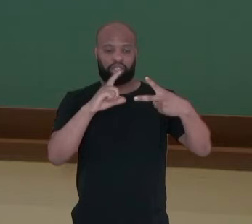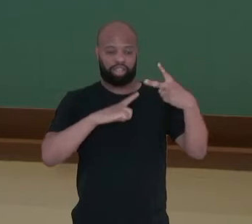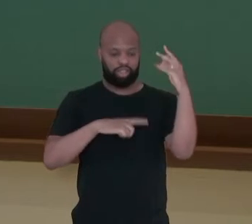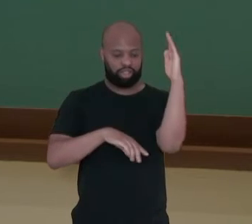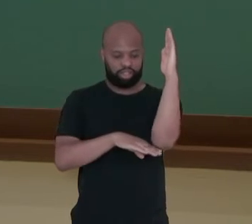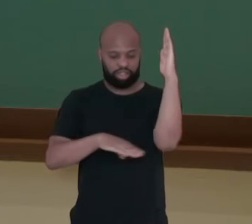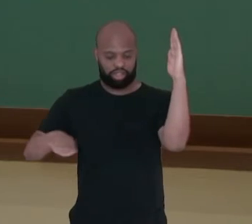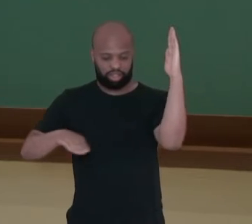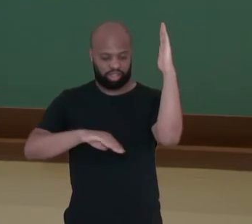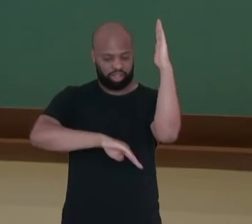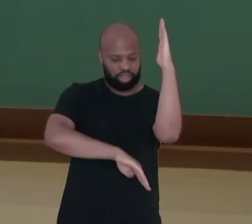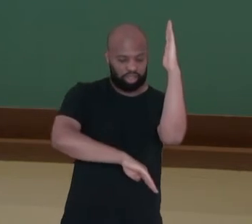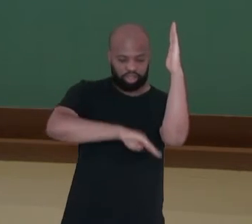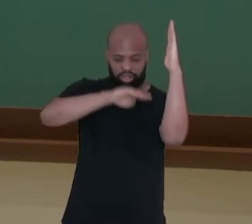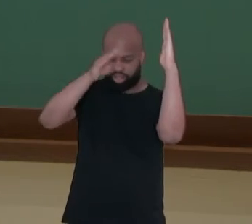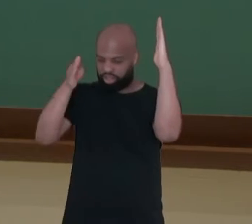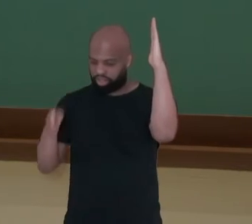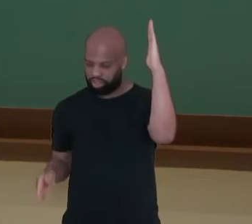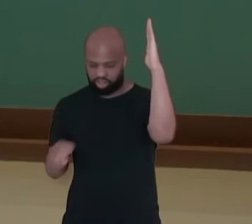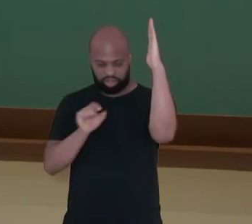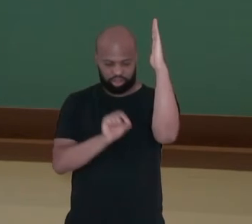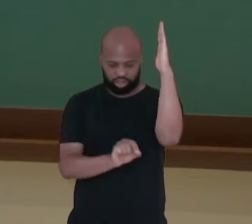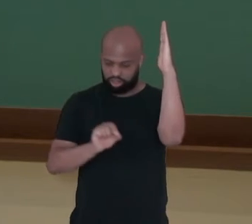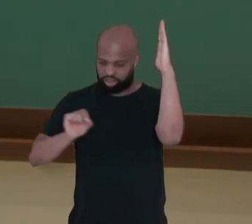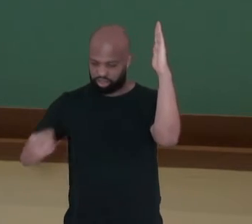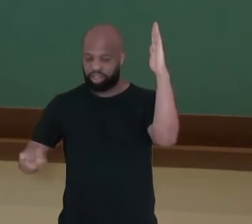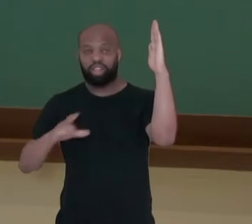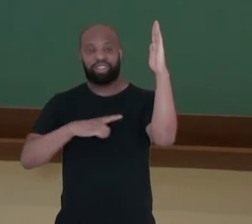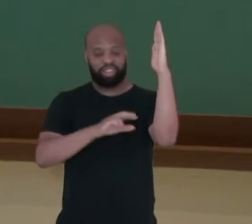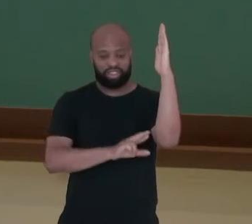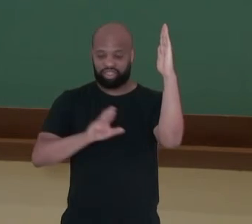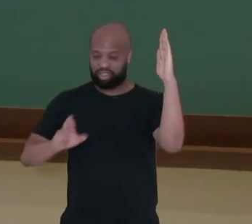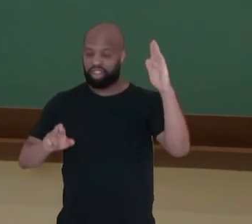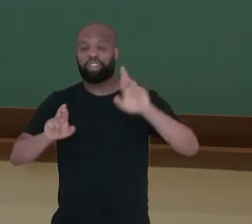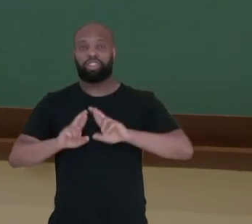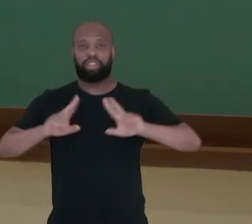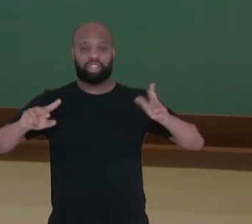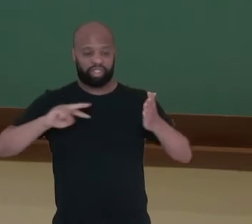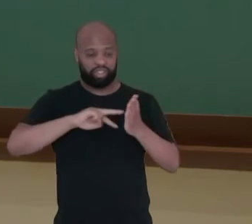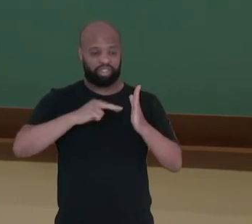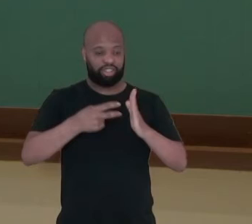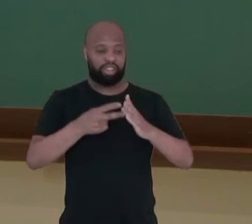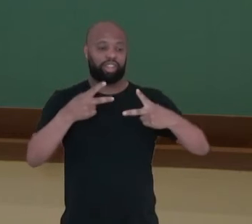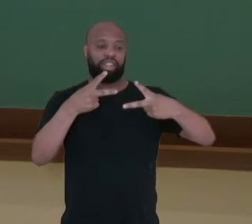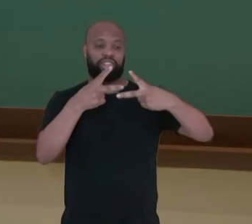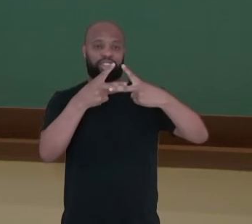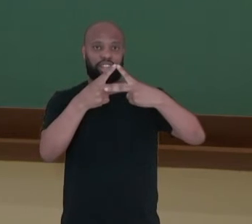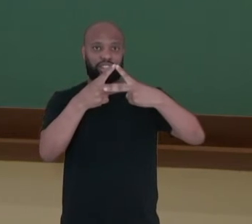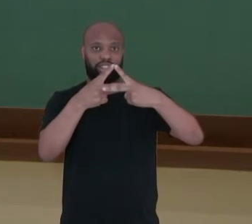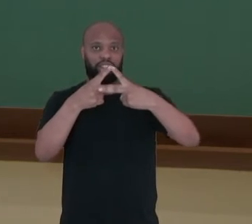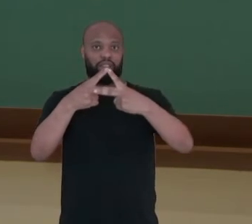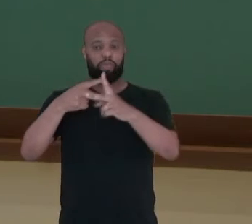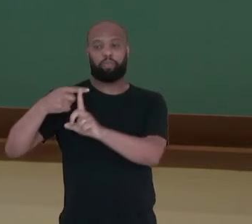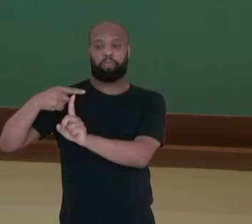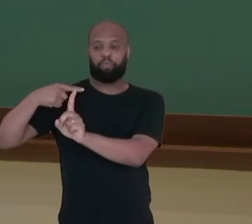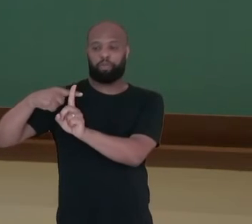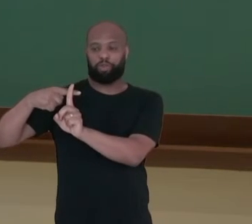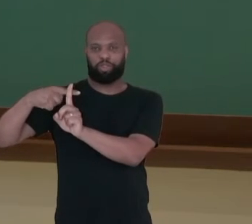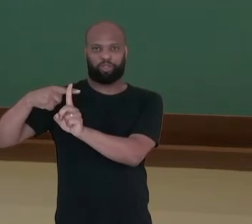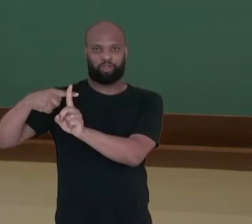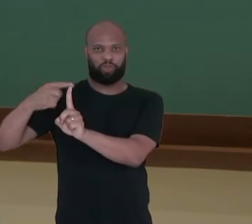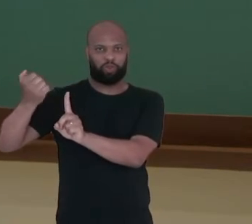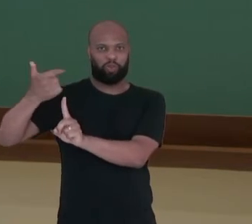em dois lugares o eixo x, duas raízes diferentes. Então, o delta é positivo, maior do